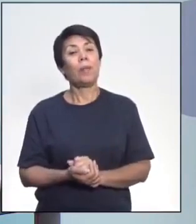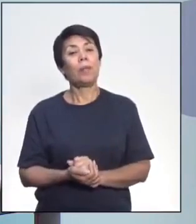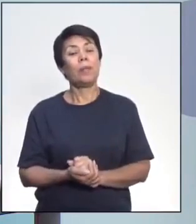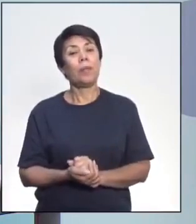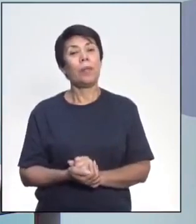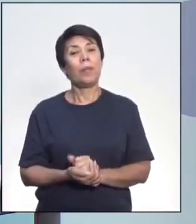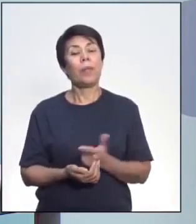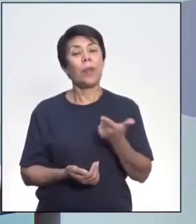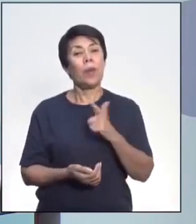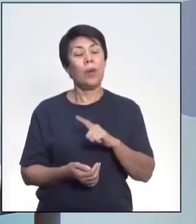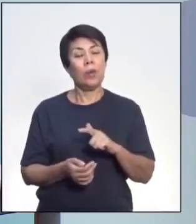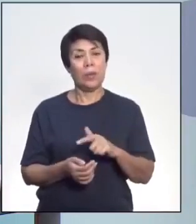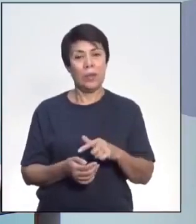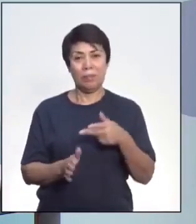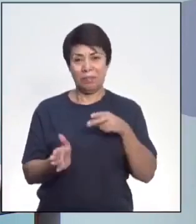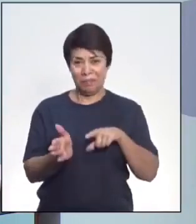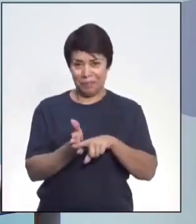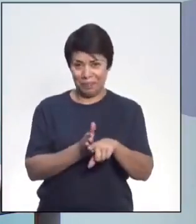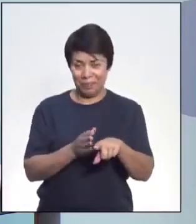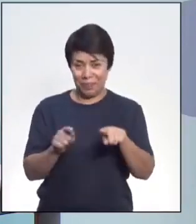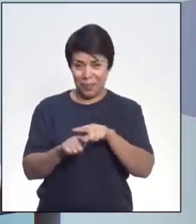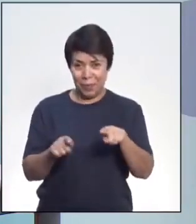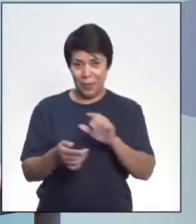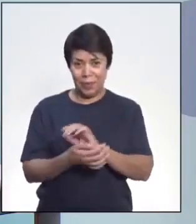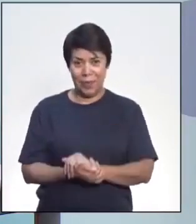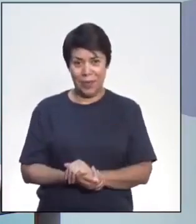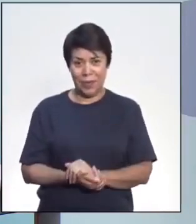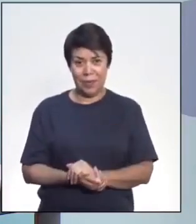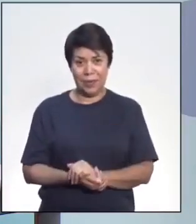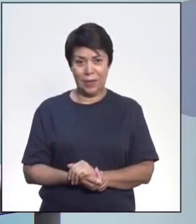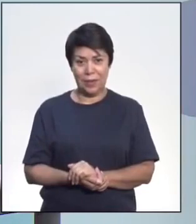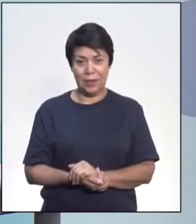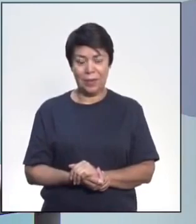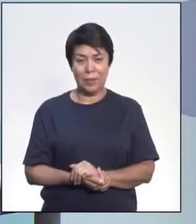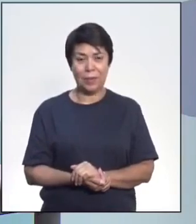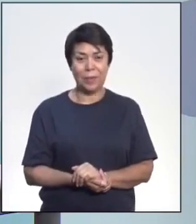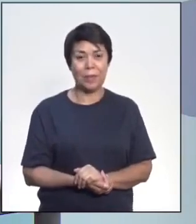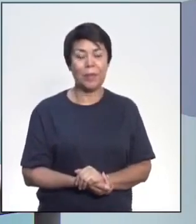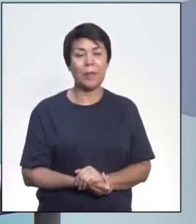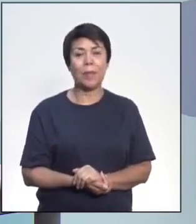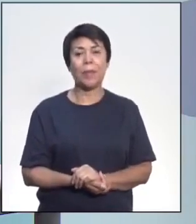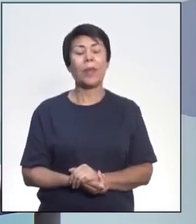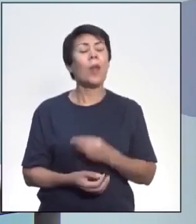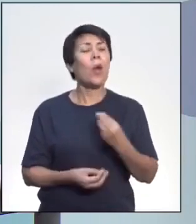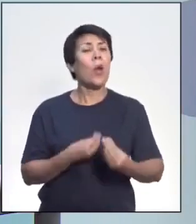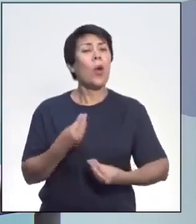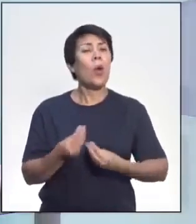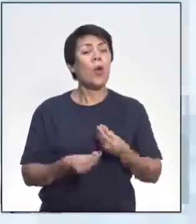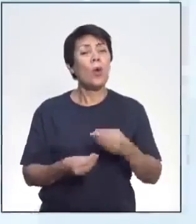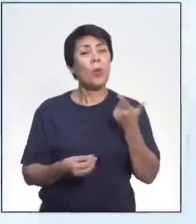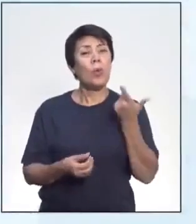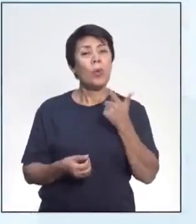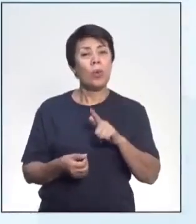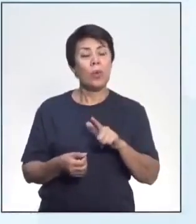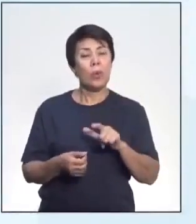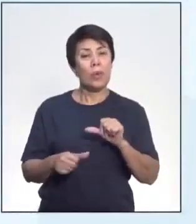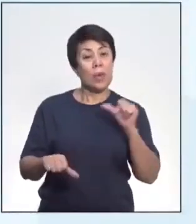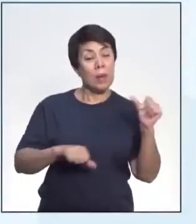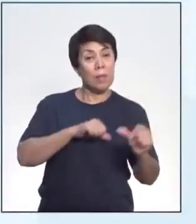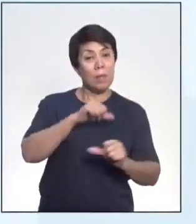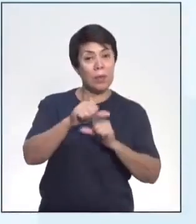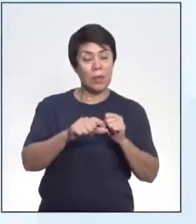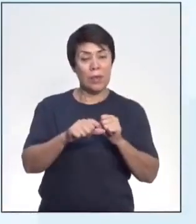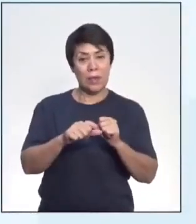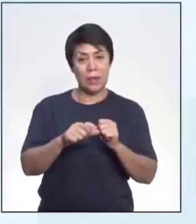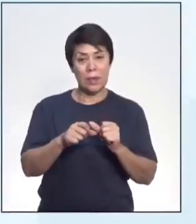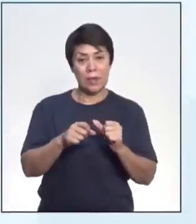de novo. E a pergunta para vocês é qual? Como tornar uma reação